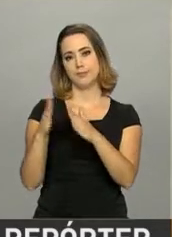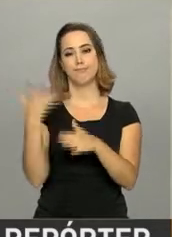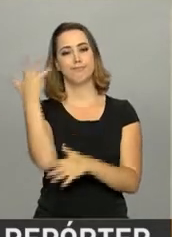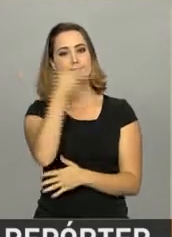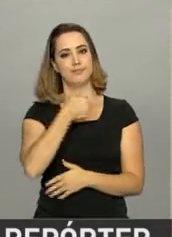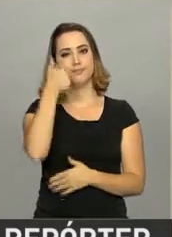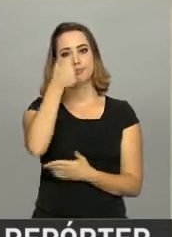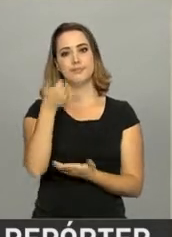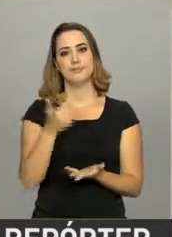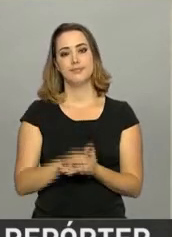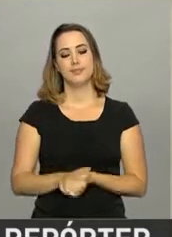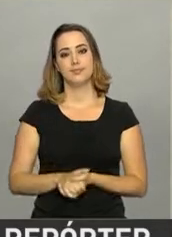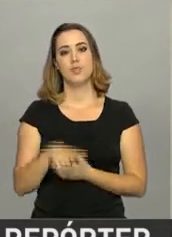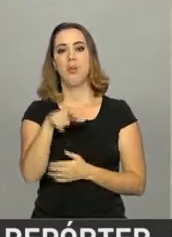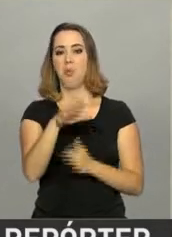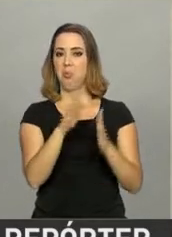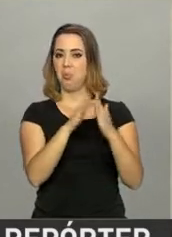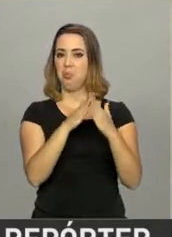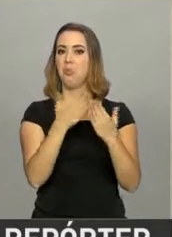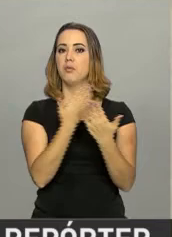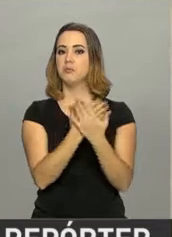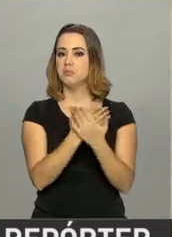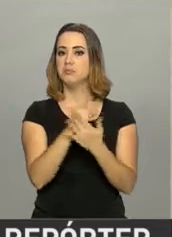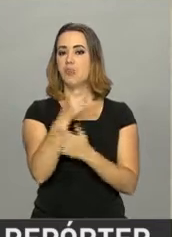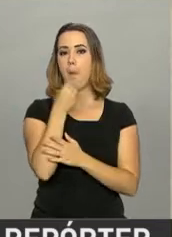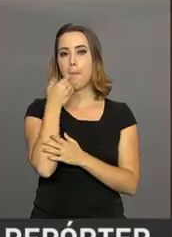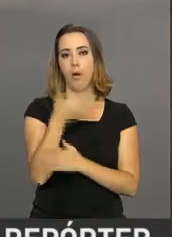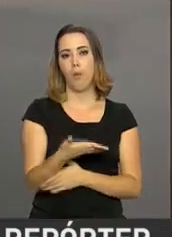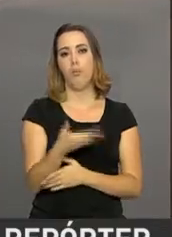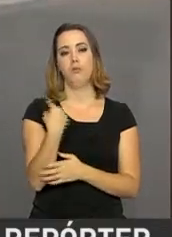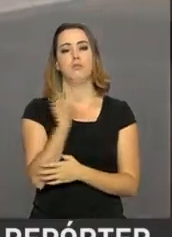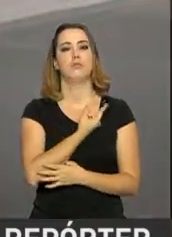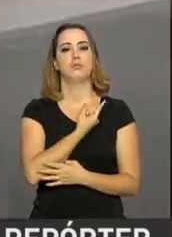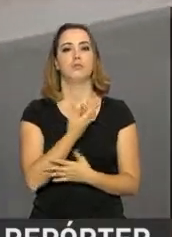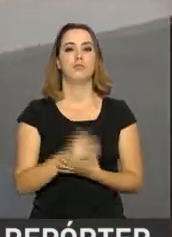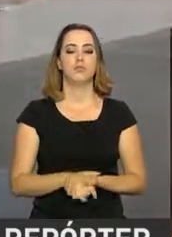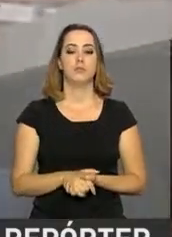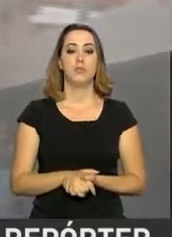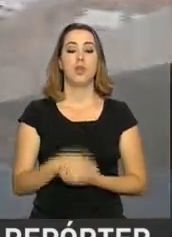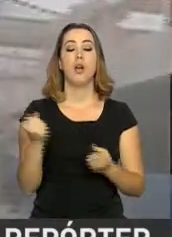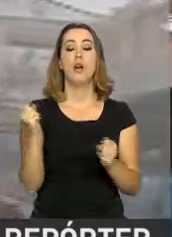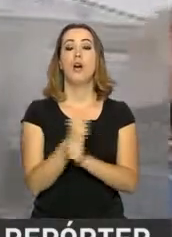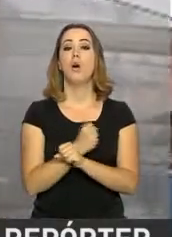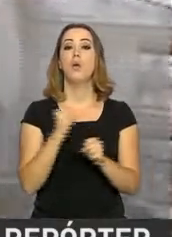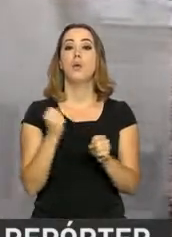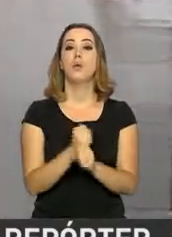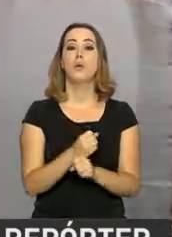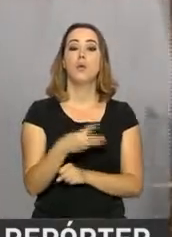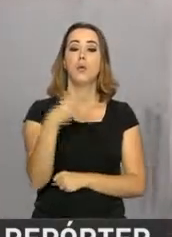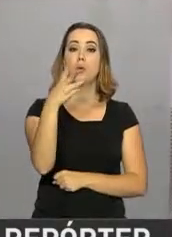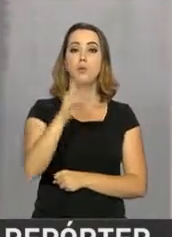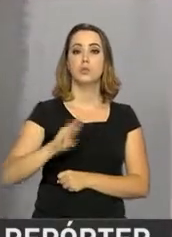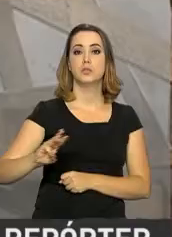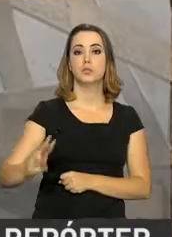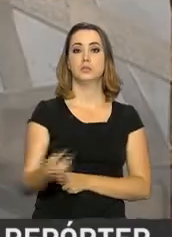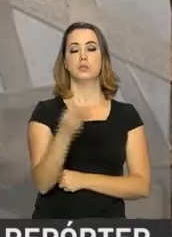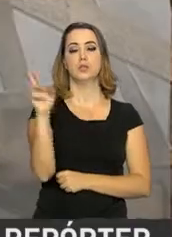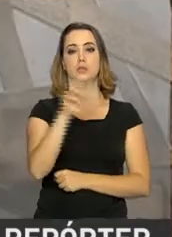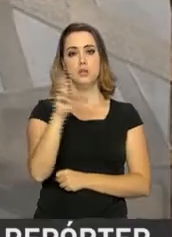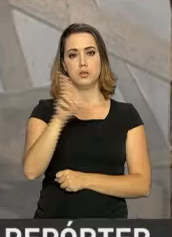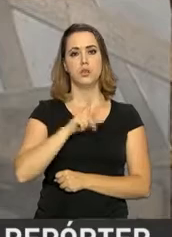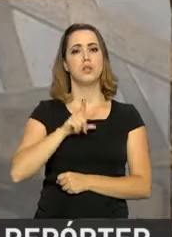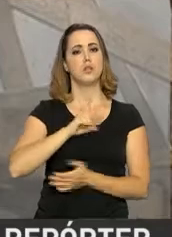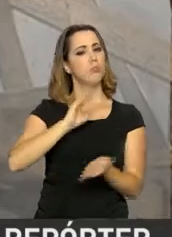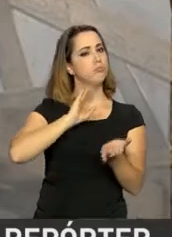mesmo essa creche vai ser uma boa nós a obra está avaliada em torno de 3 milhões de reais e